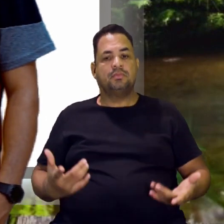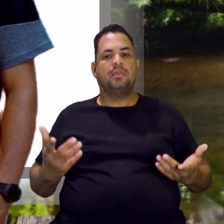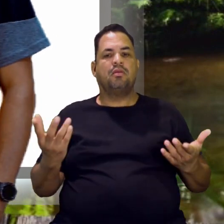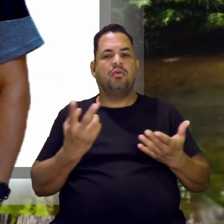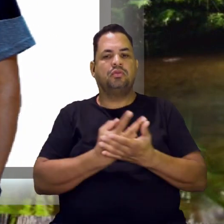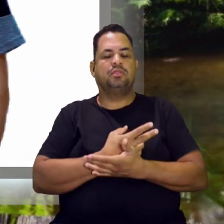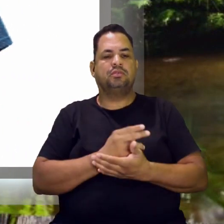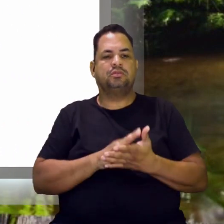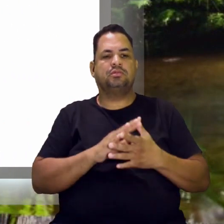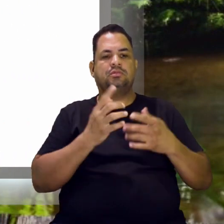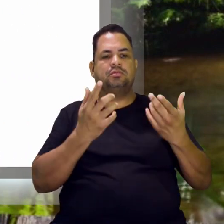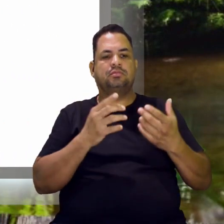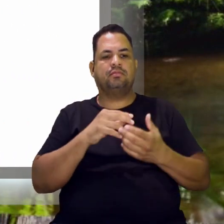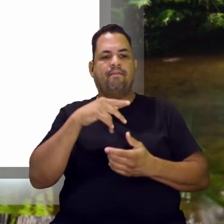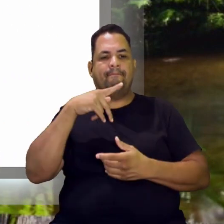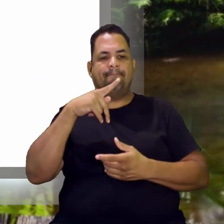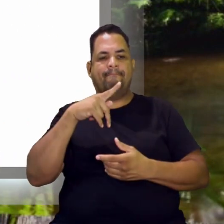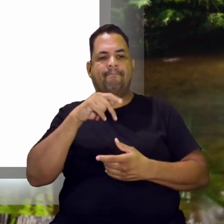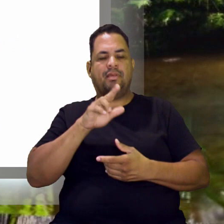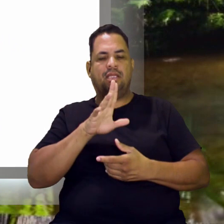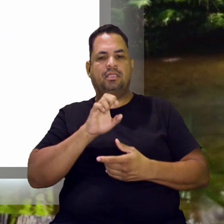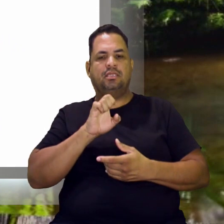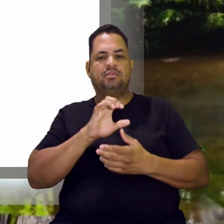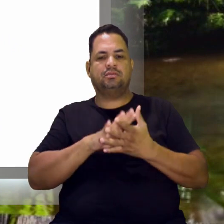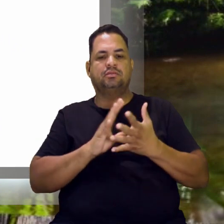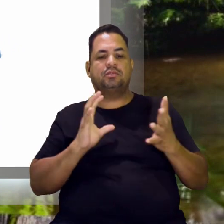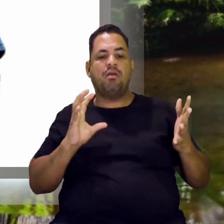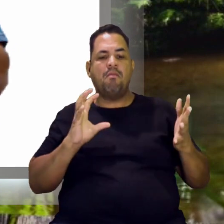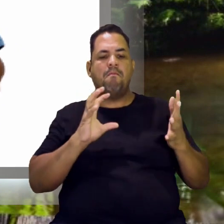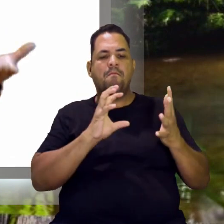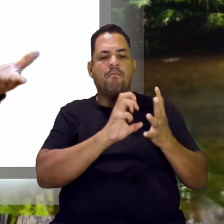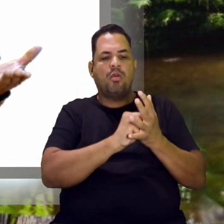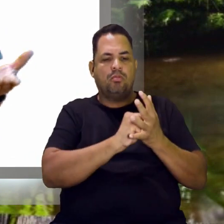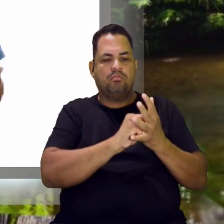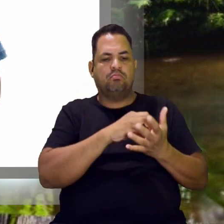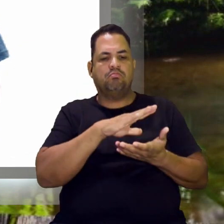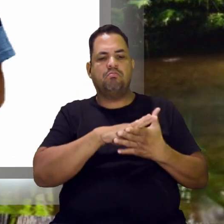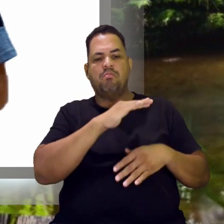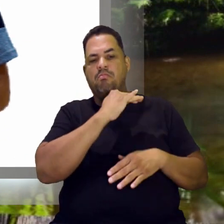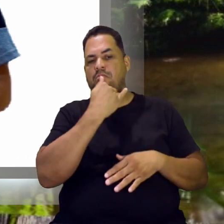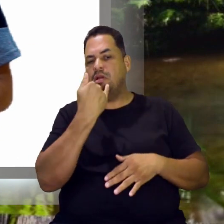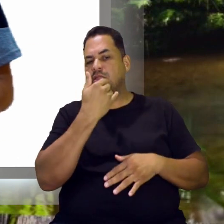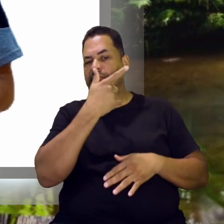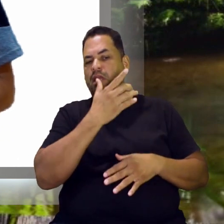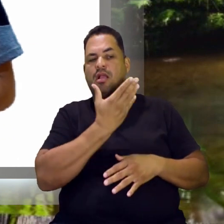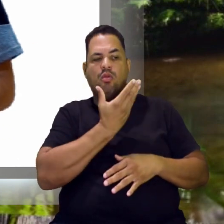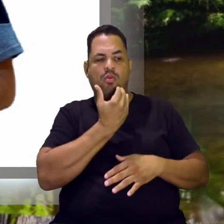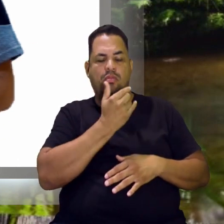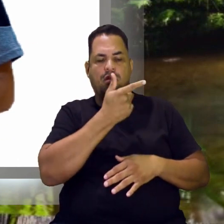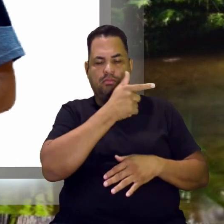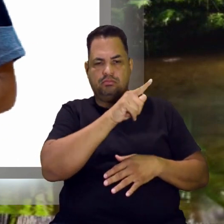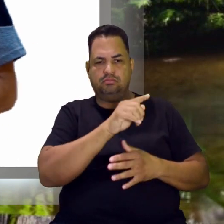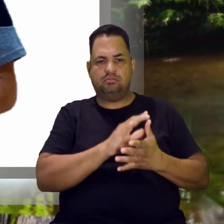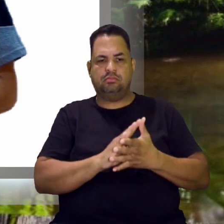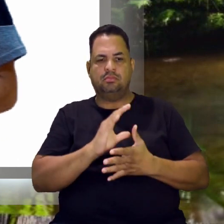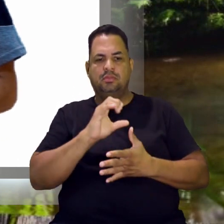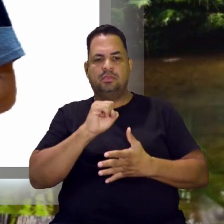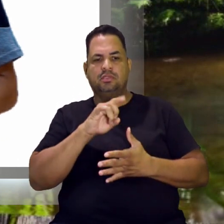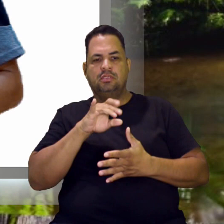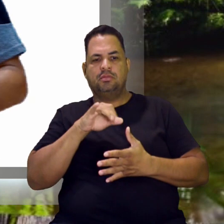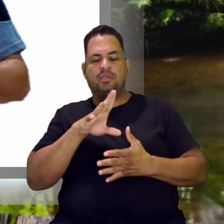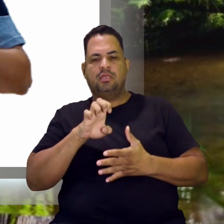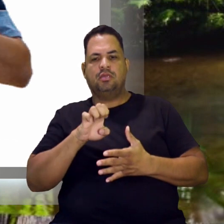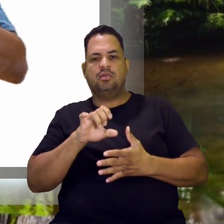competição. Predação, né? Quando um mata para se alimentar do outro, também isso existe. Simbiose,